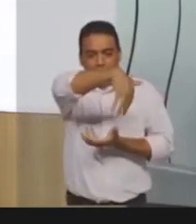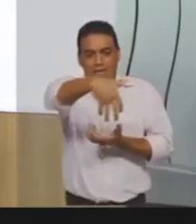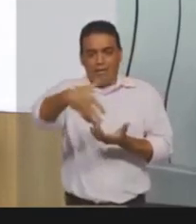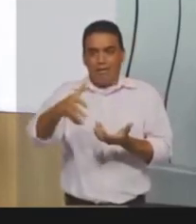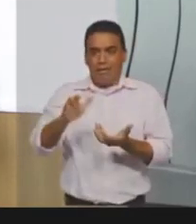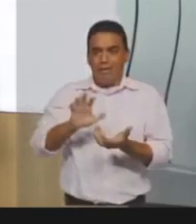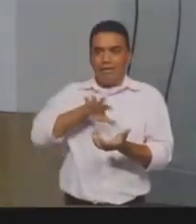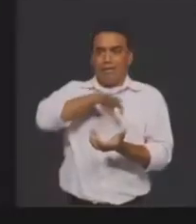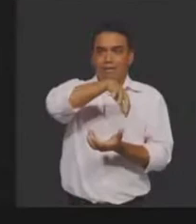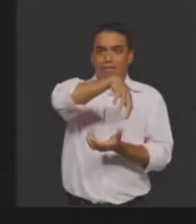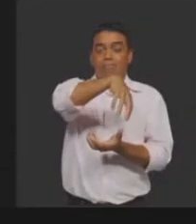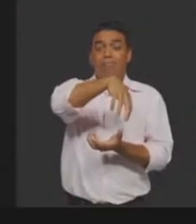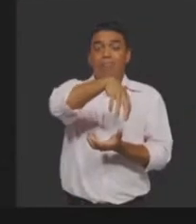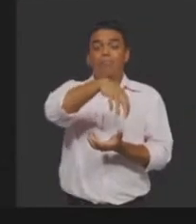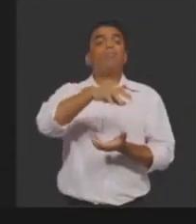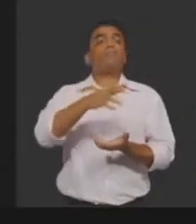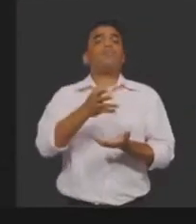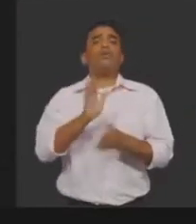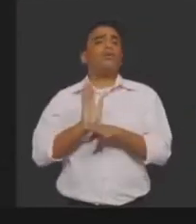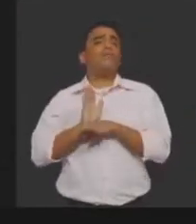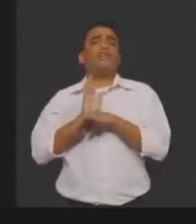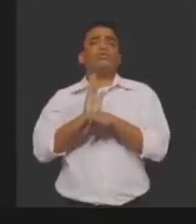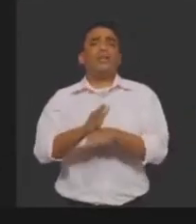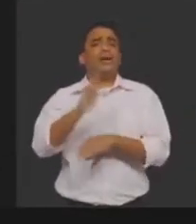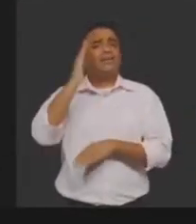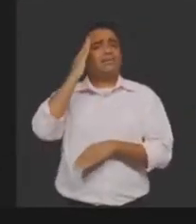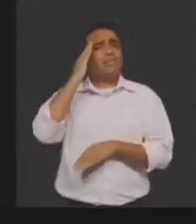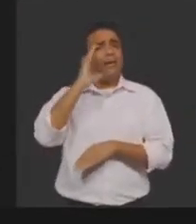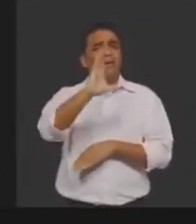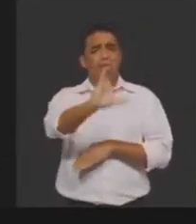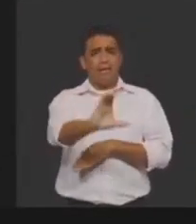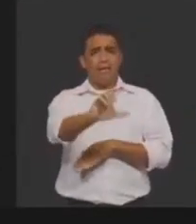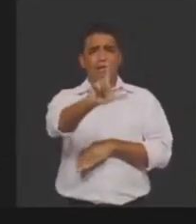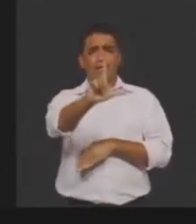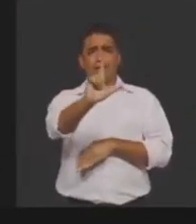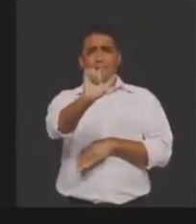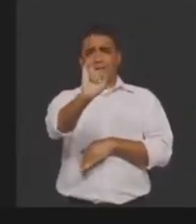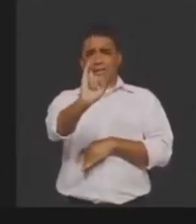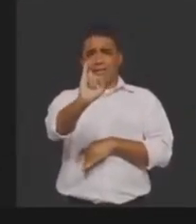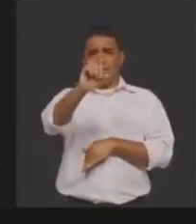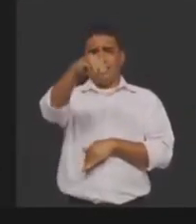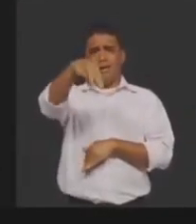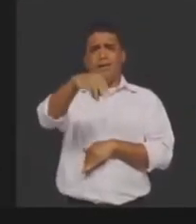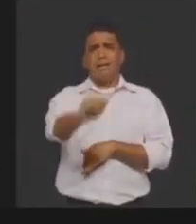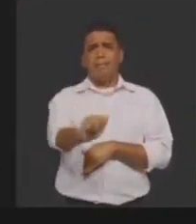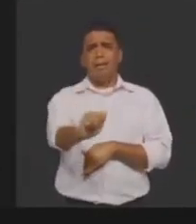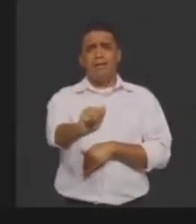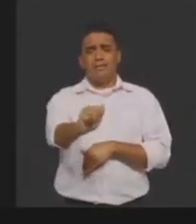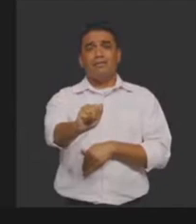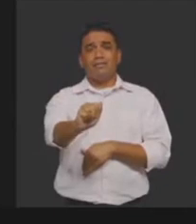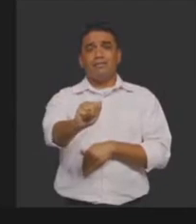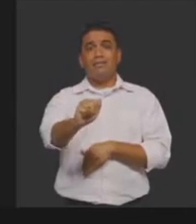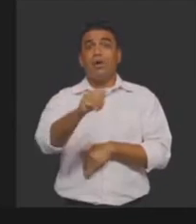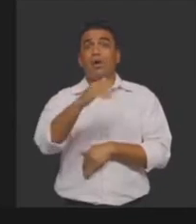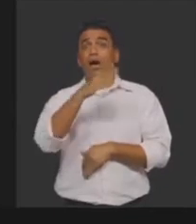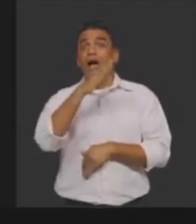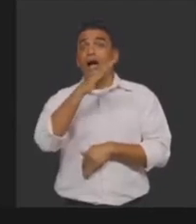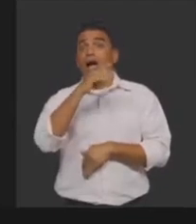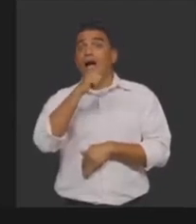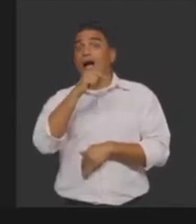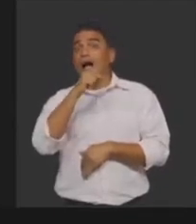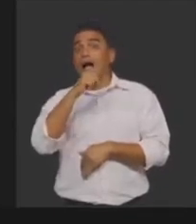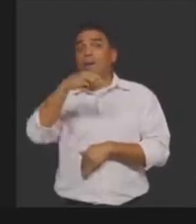Mas o que vai ajudar a definir esses climas? Quais fatores? Nós temos correntes oceânicas que vão influenciar no